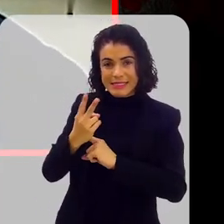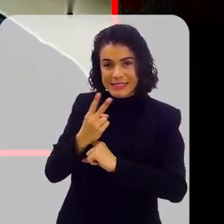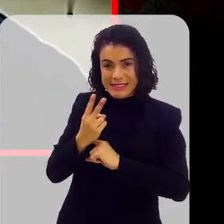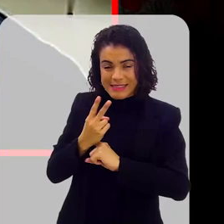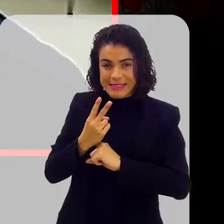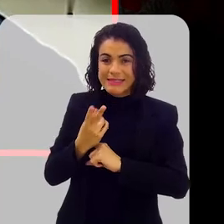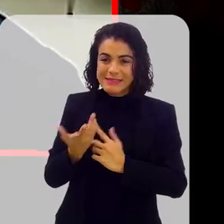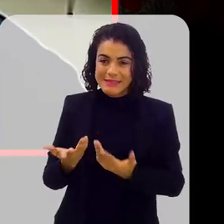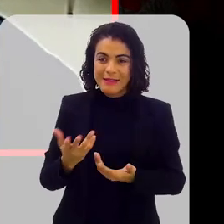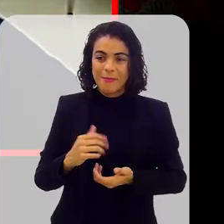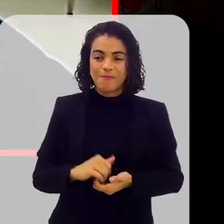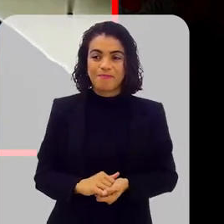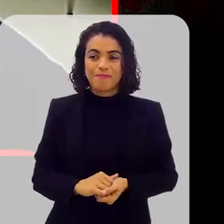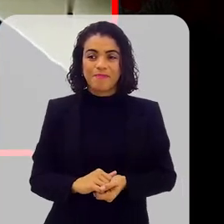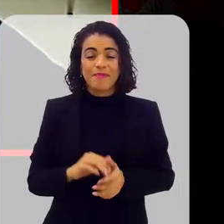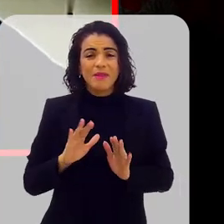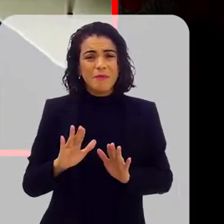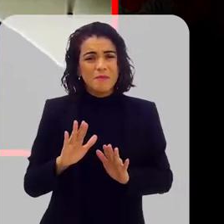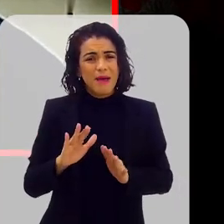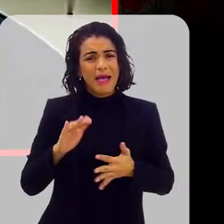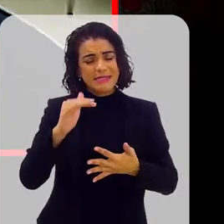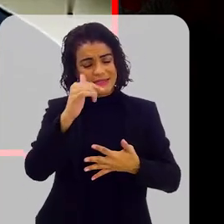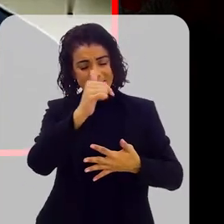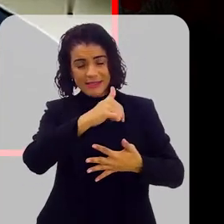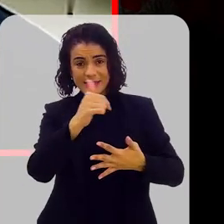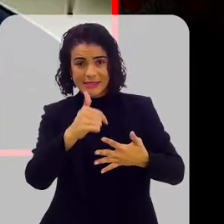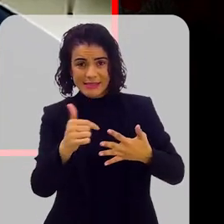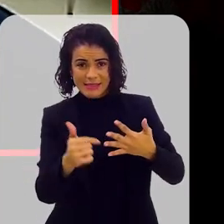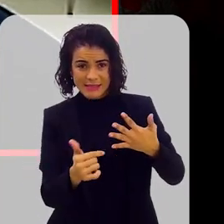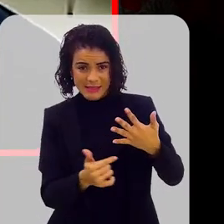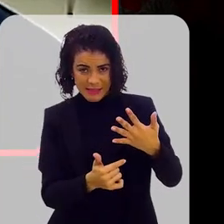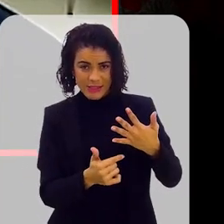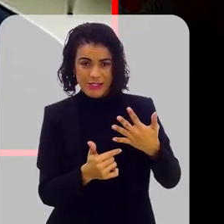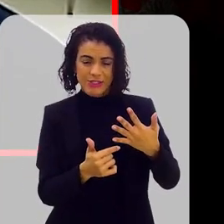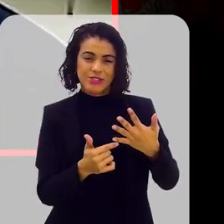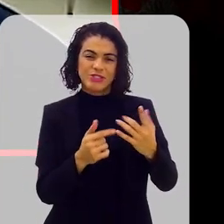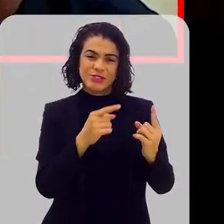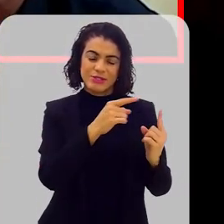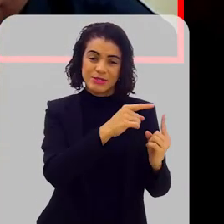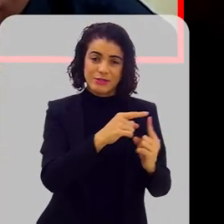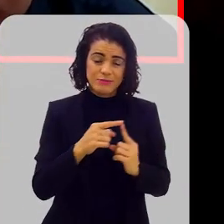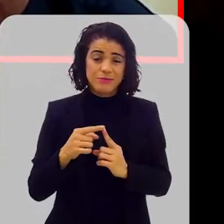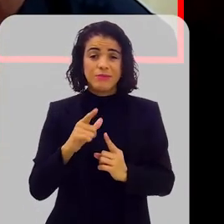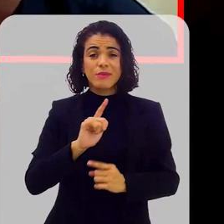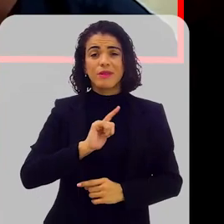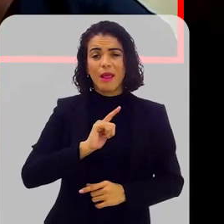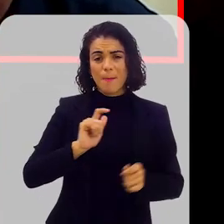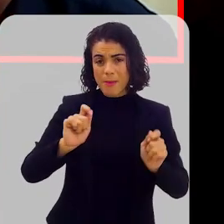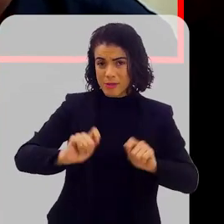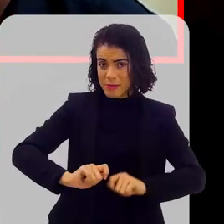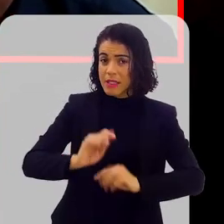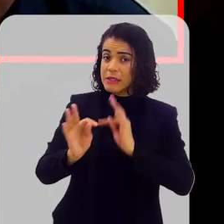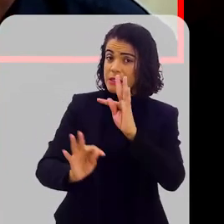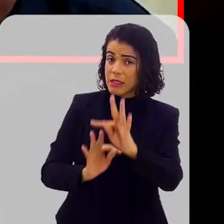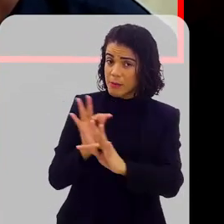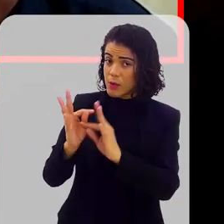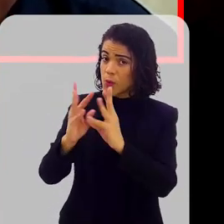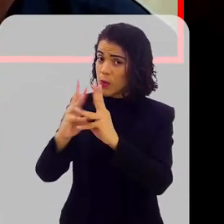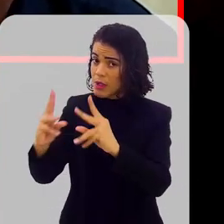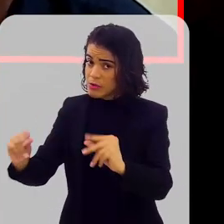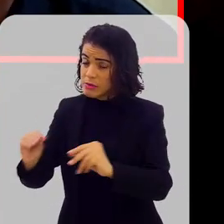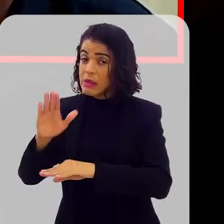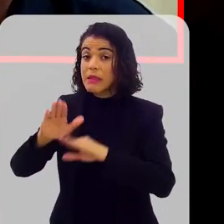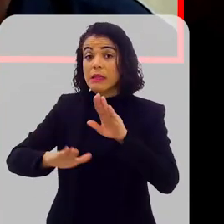menor ainda quando, além disso, foi para outro órgão, né? Mas em todos esses estágios de doença, a gente tem